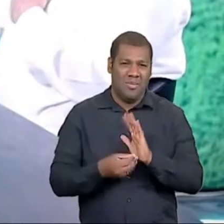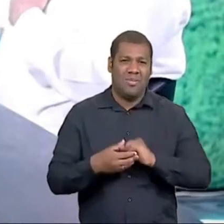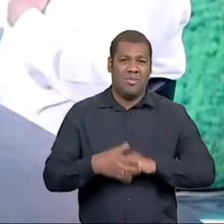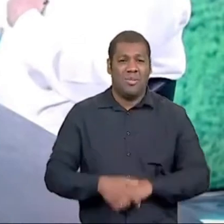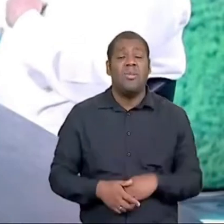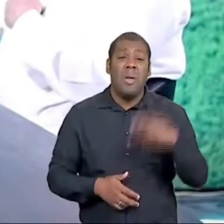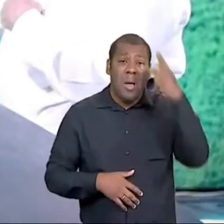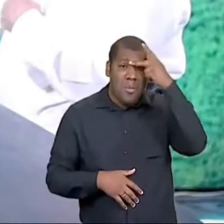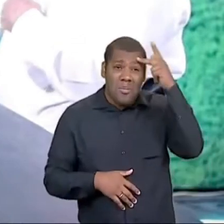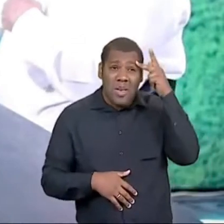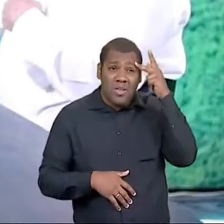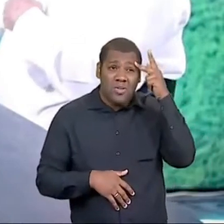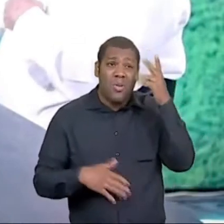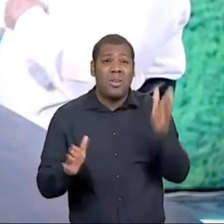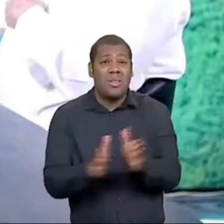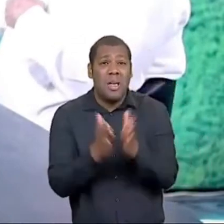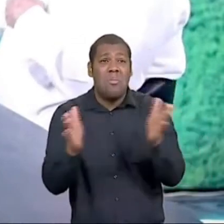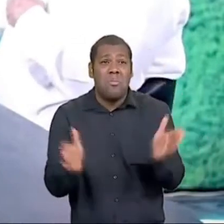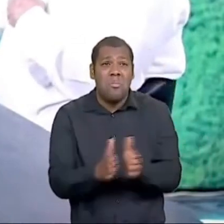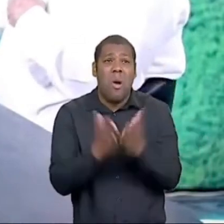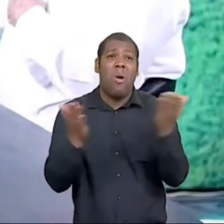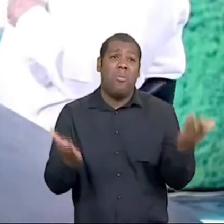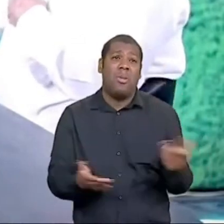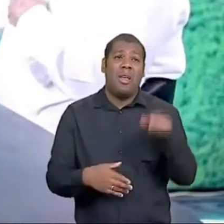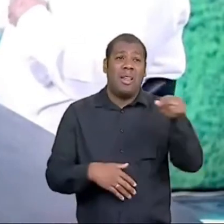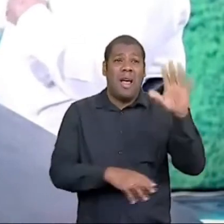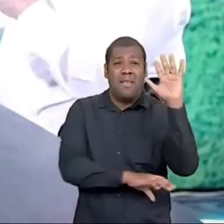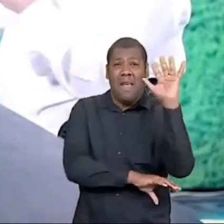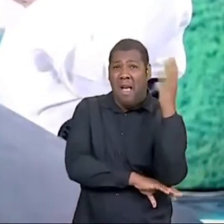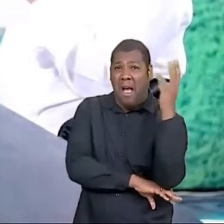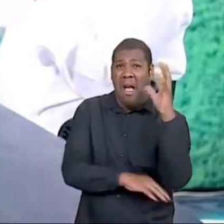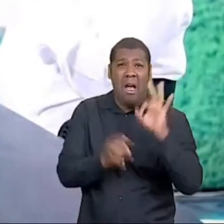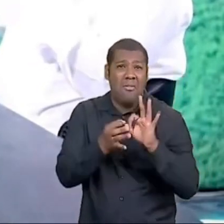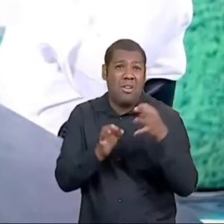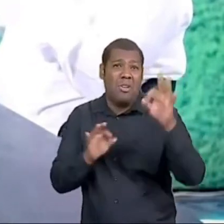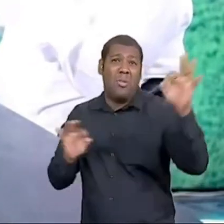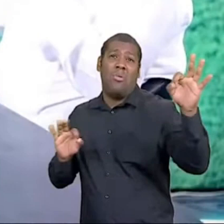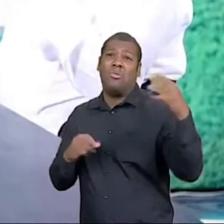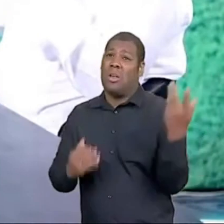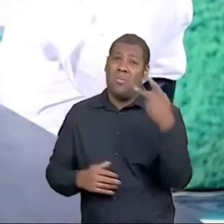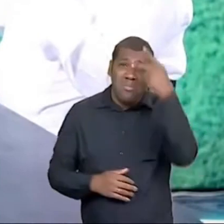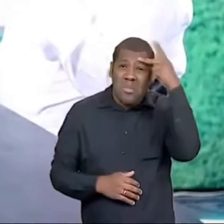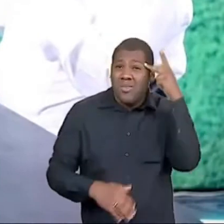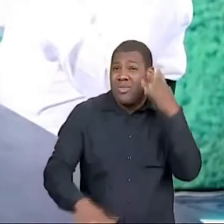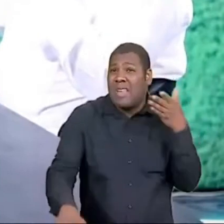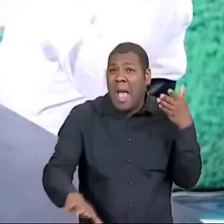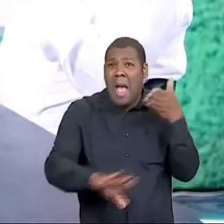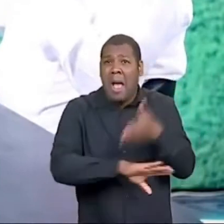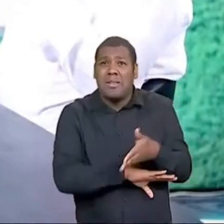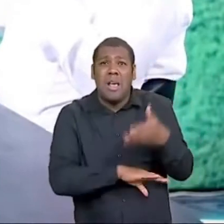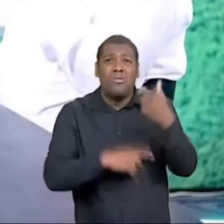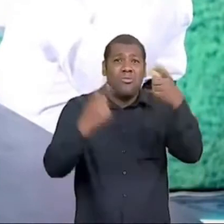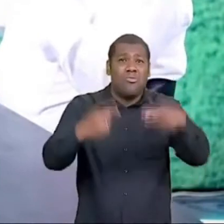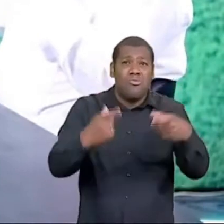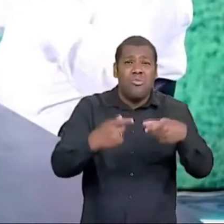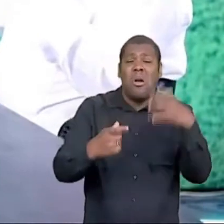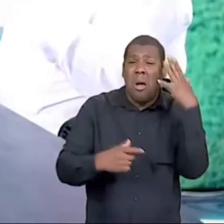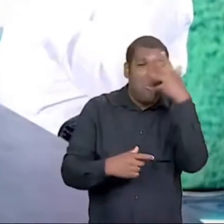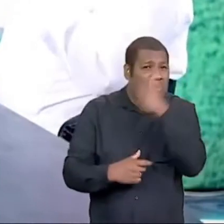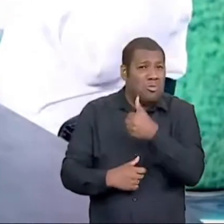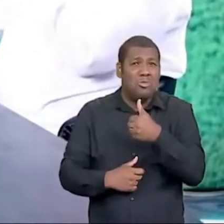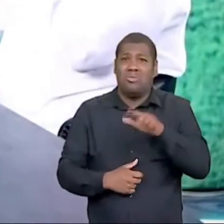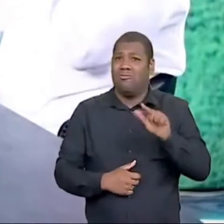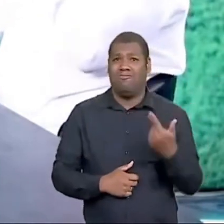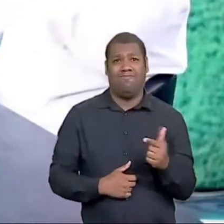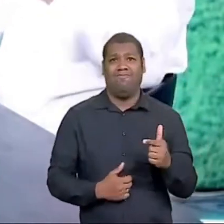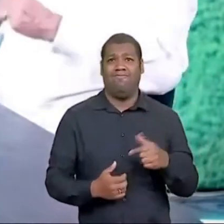né? Muitas vezes a pessoa não tem acesso a um lugar bonito, a um lugar que seja, que dê para a gente, como ser